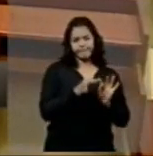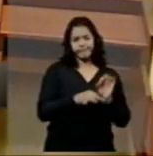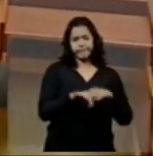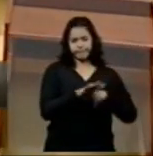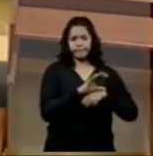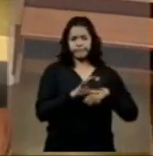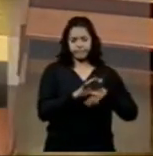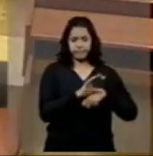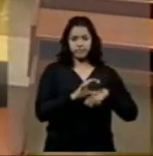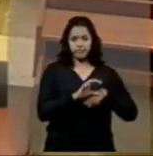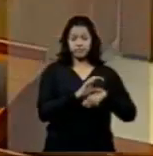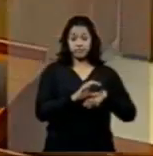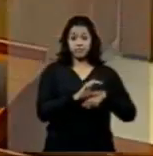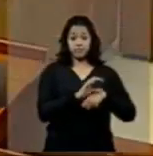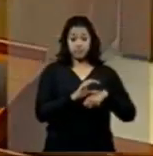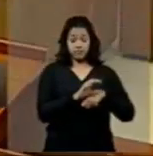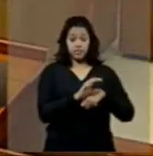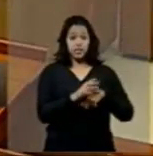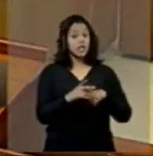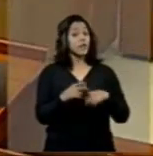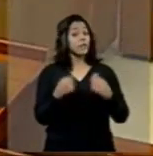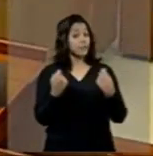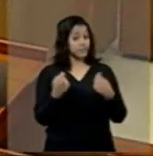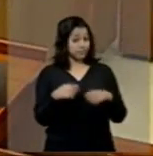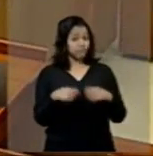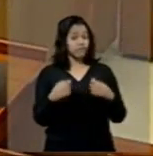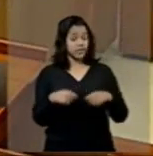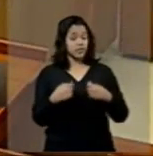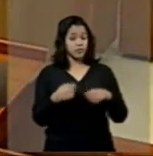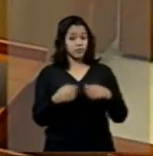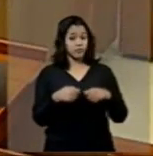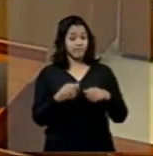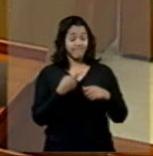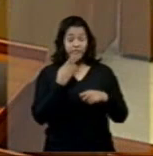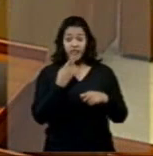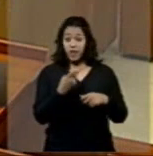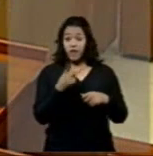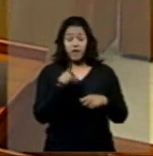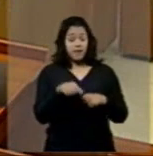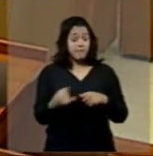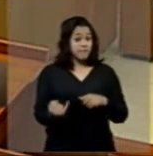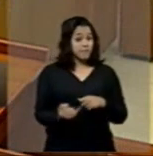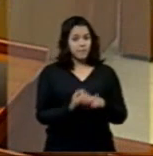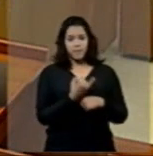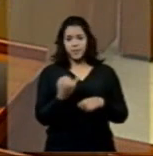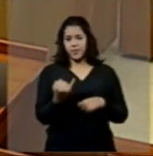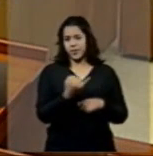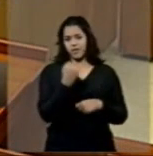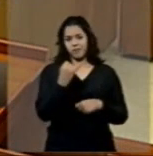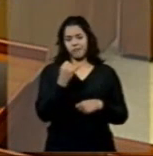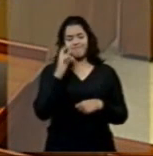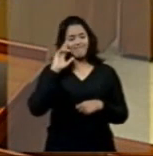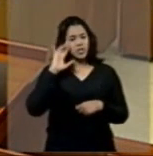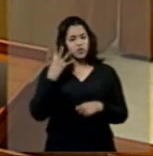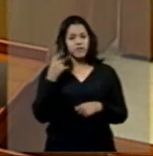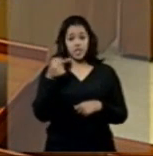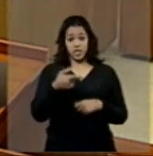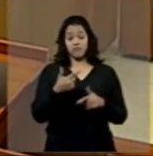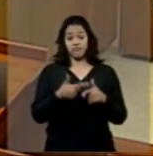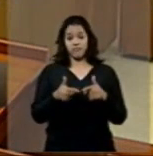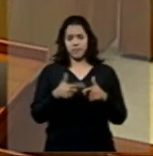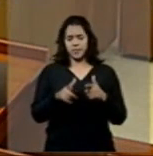jurídico-constitucionais, são absolutamente imprescindíveis para a solução da